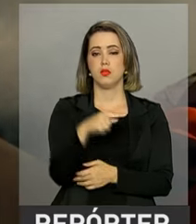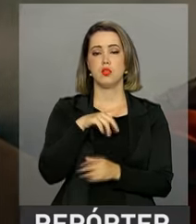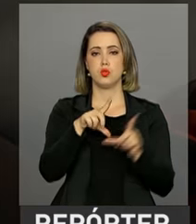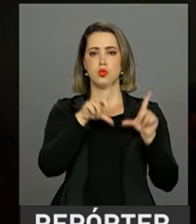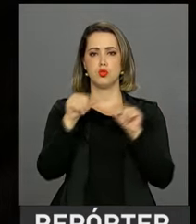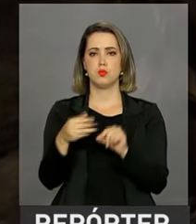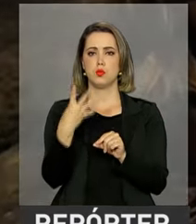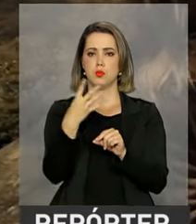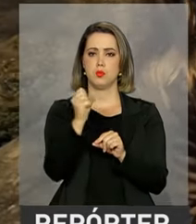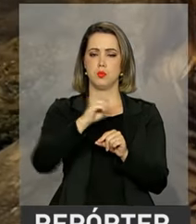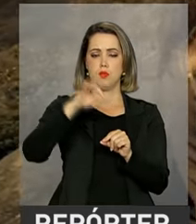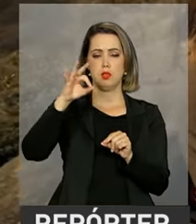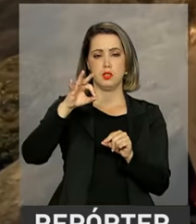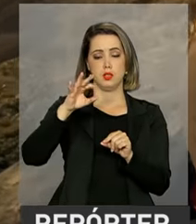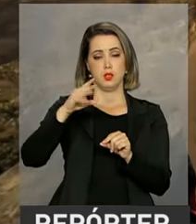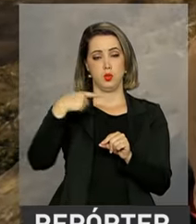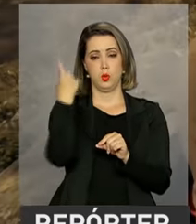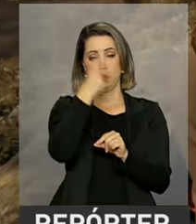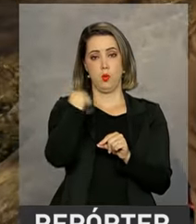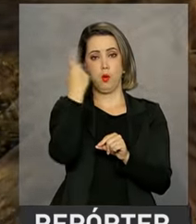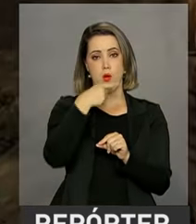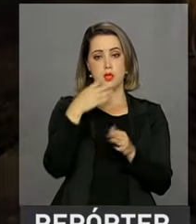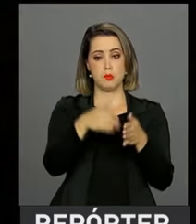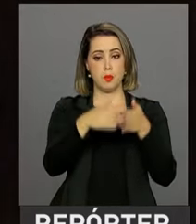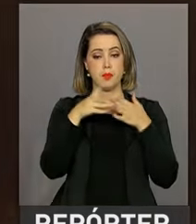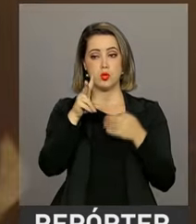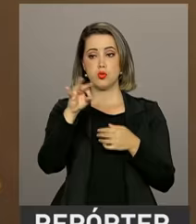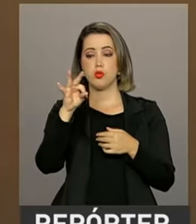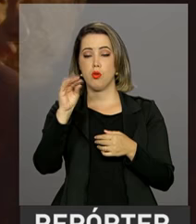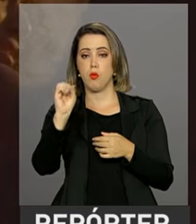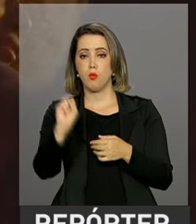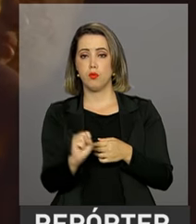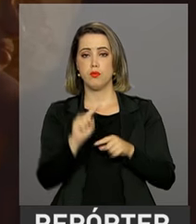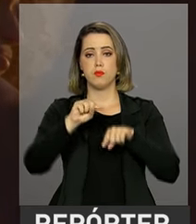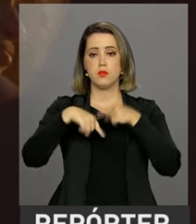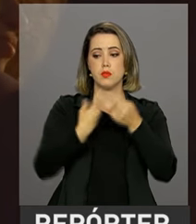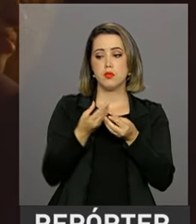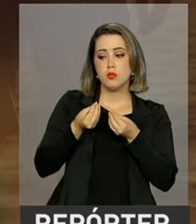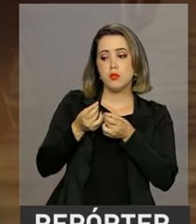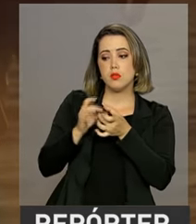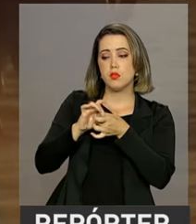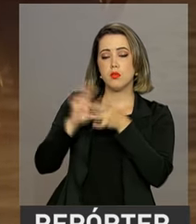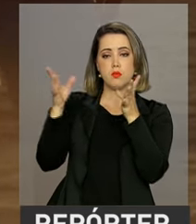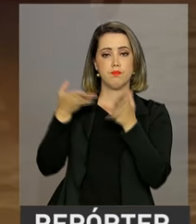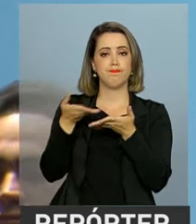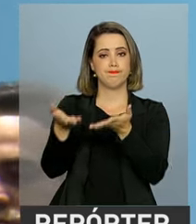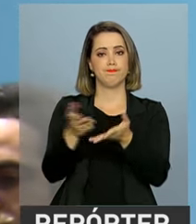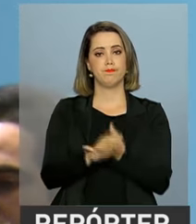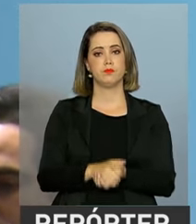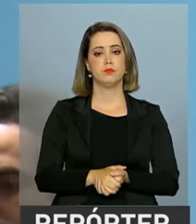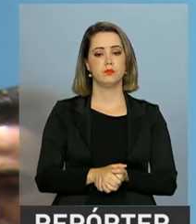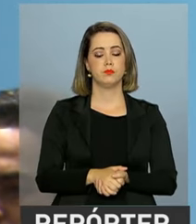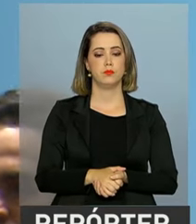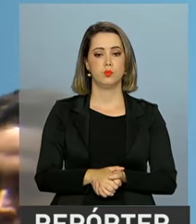horas do prazo de solicitação pagamento de taxas à análise de concessão e emissão